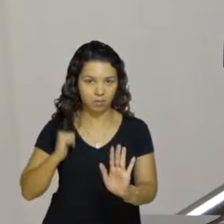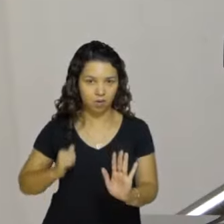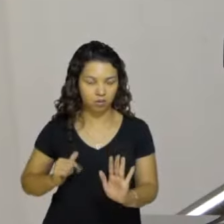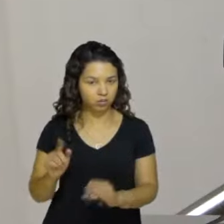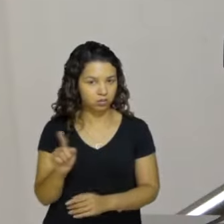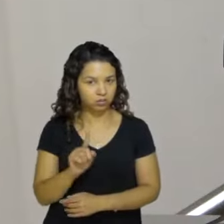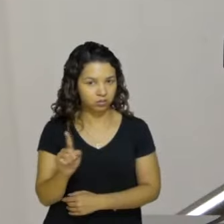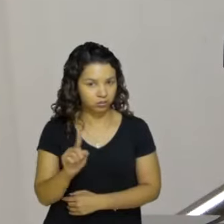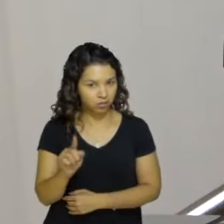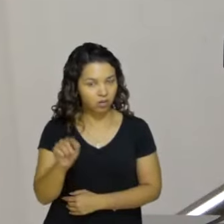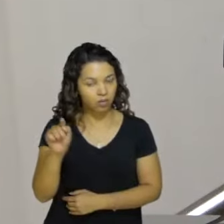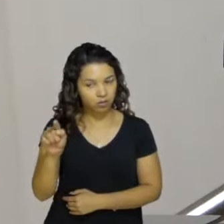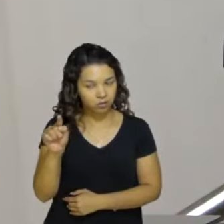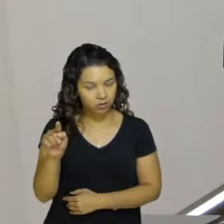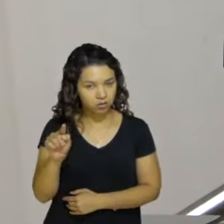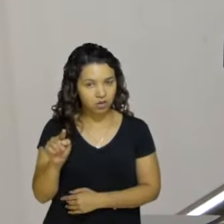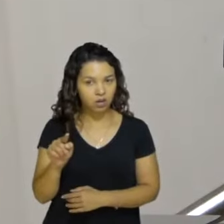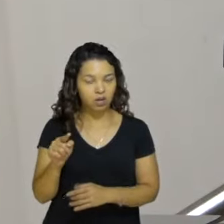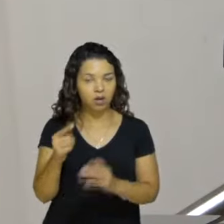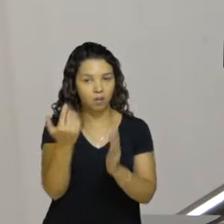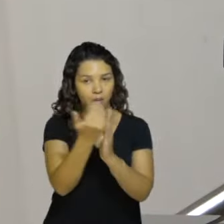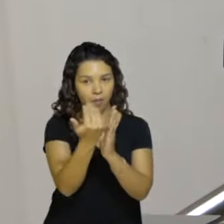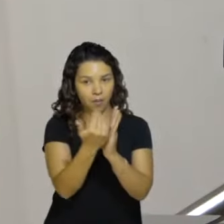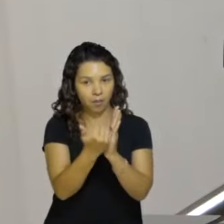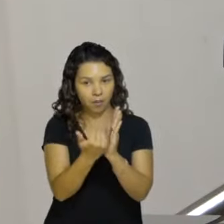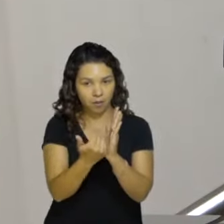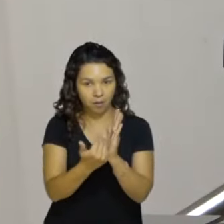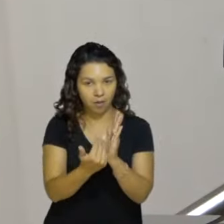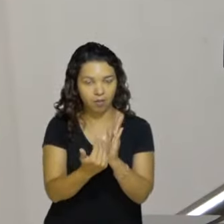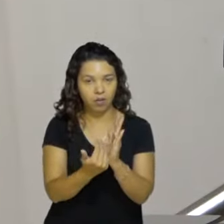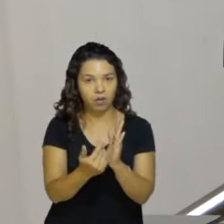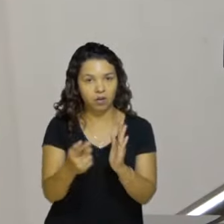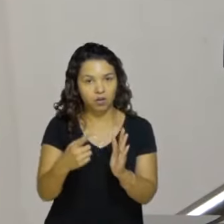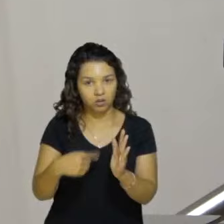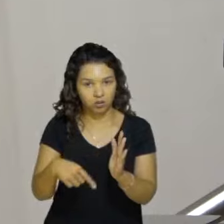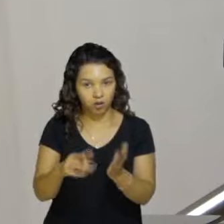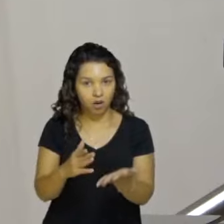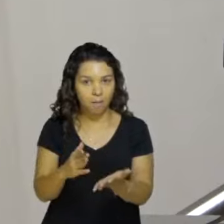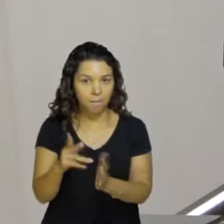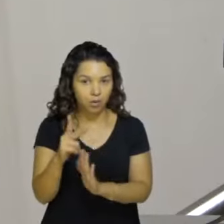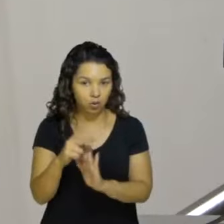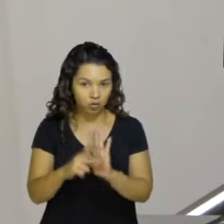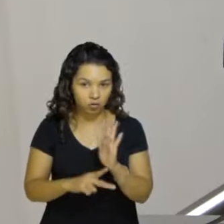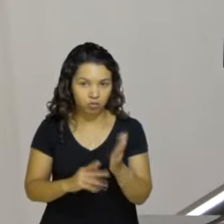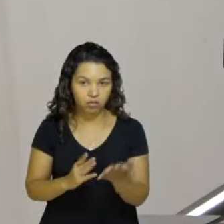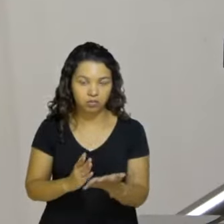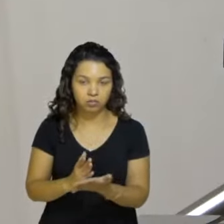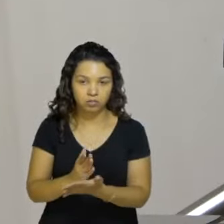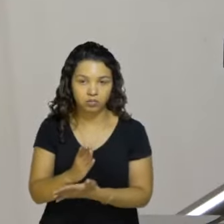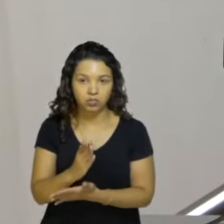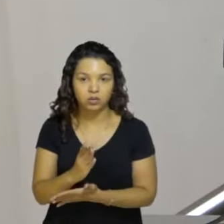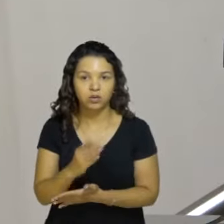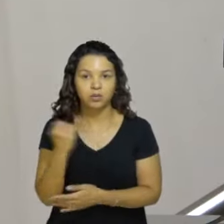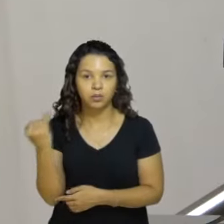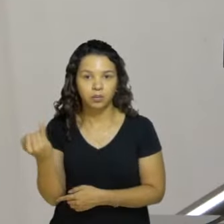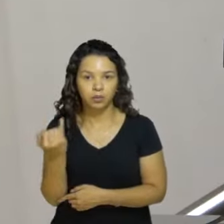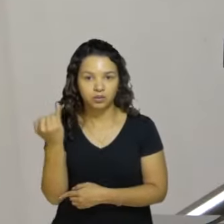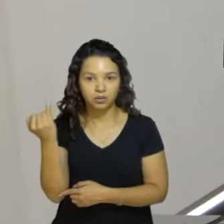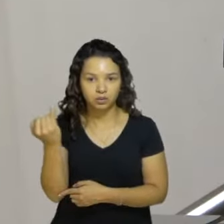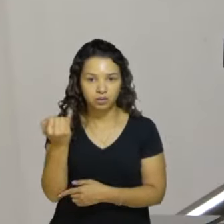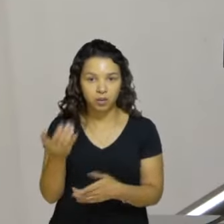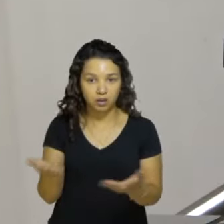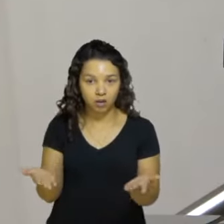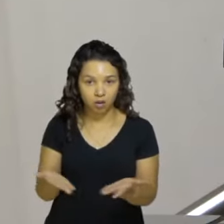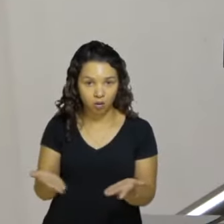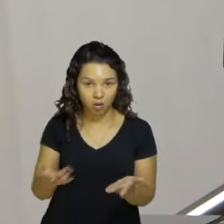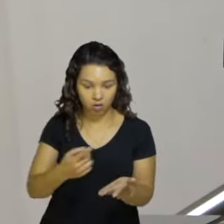critério rigoroso e no qual o que nós podemos fazer é aprovamos o projeto, que foi um projeto muito importante, mas agora nós